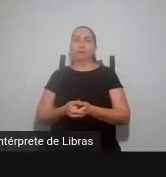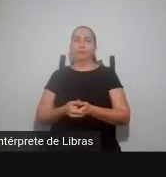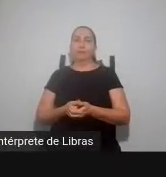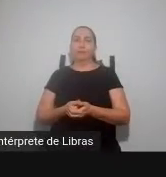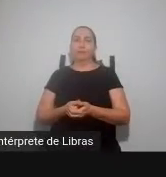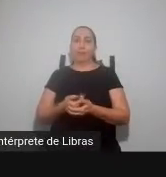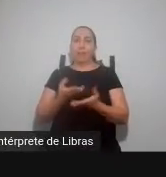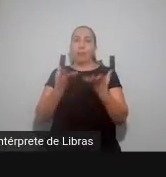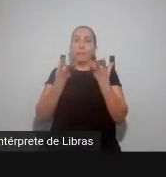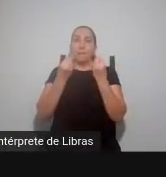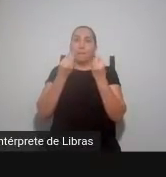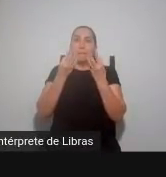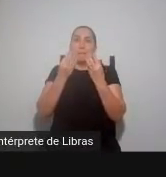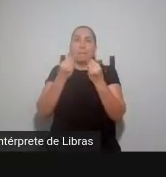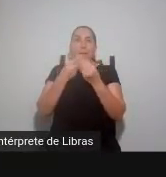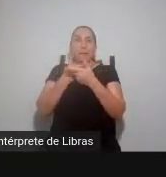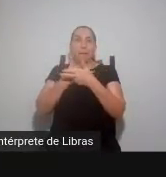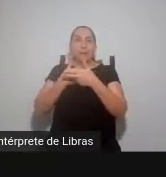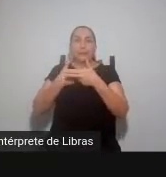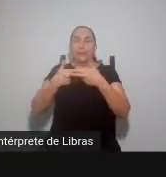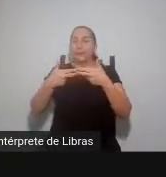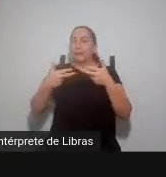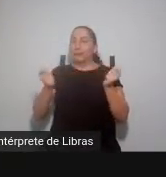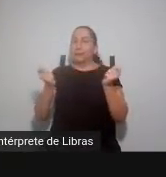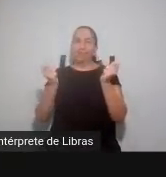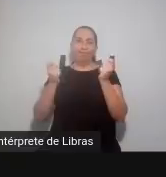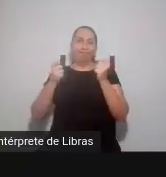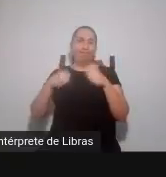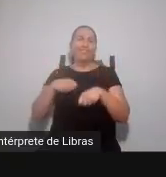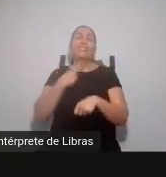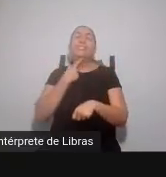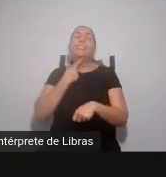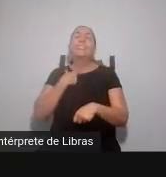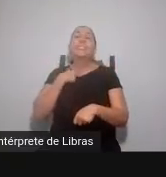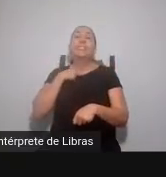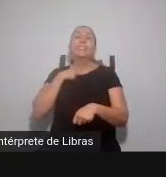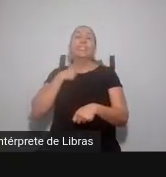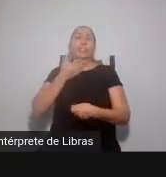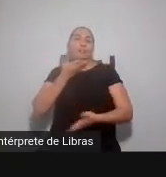É muita coisa para a gente compartilhar. Muita vontade de socializar, e daí